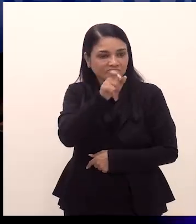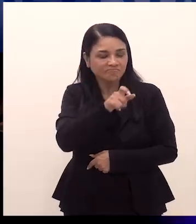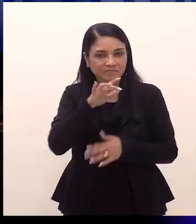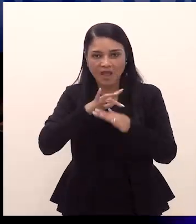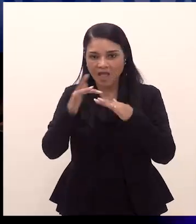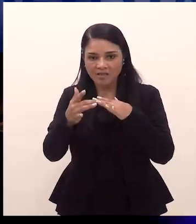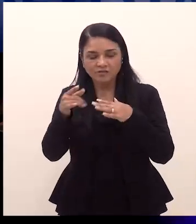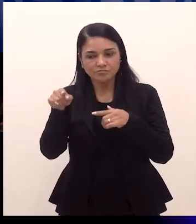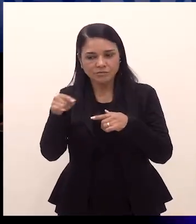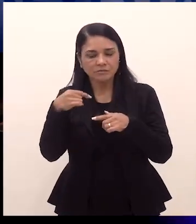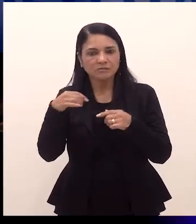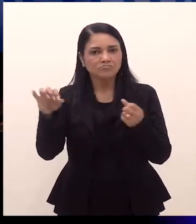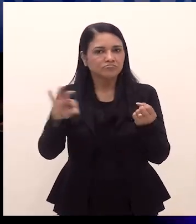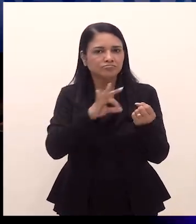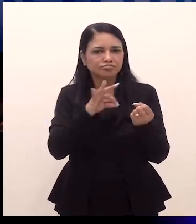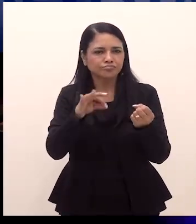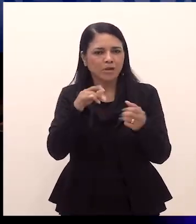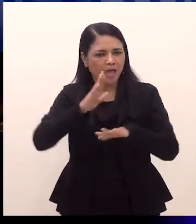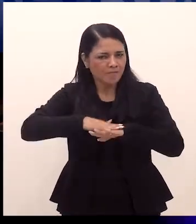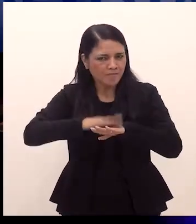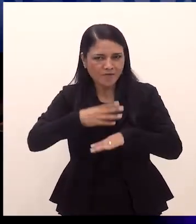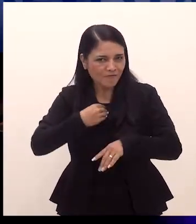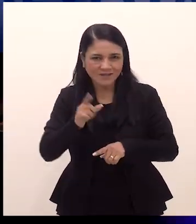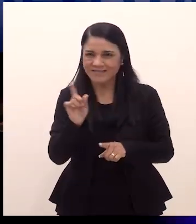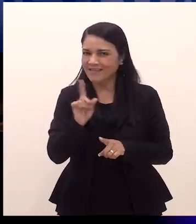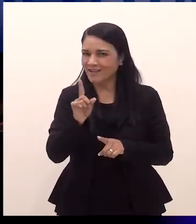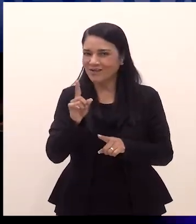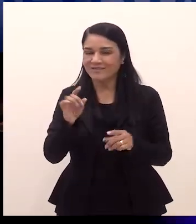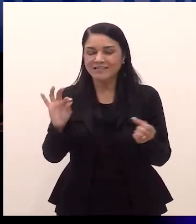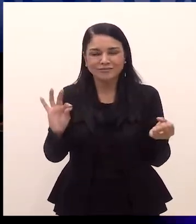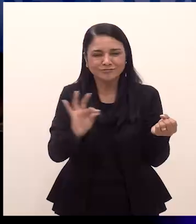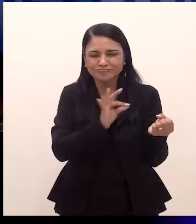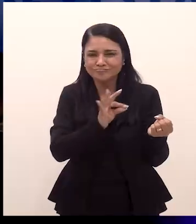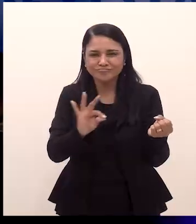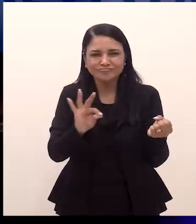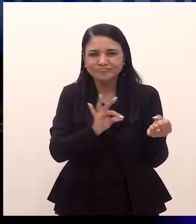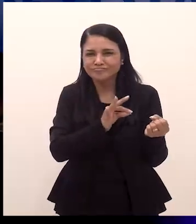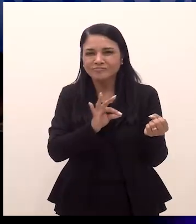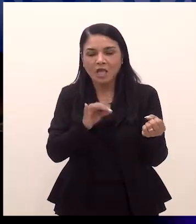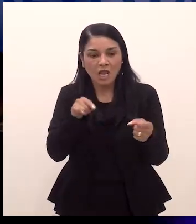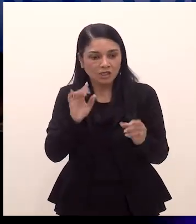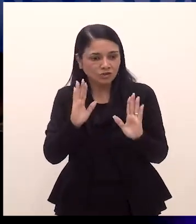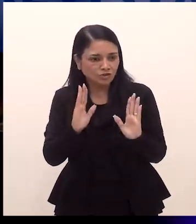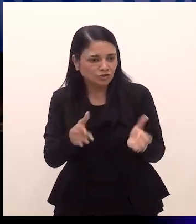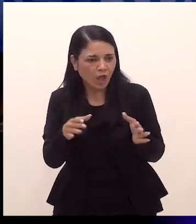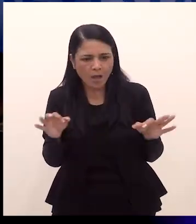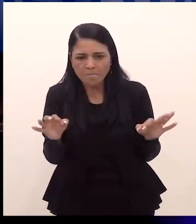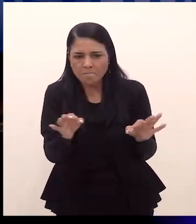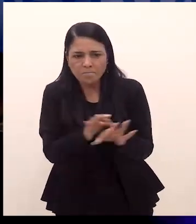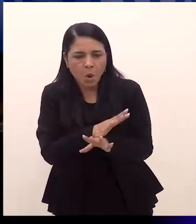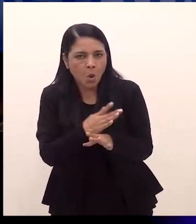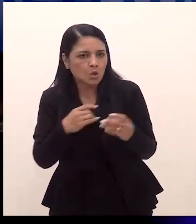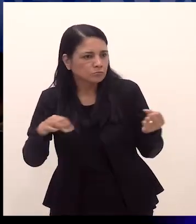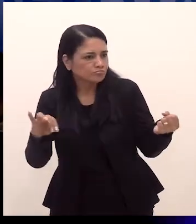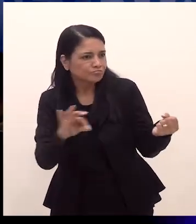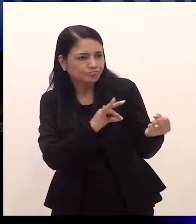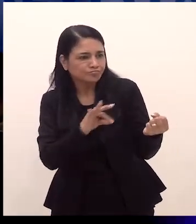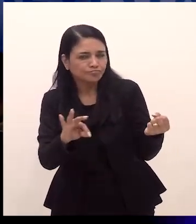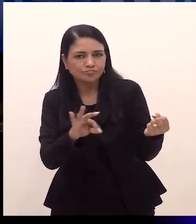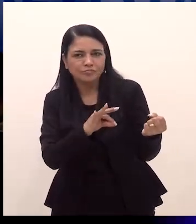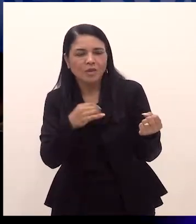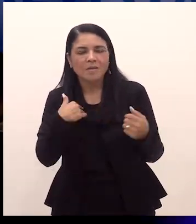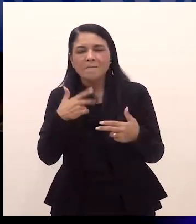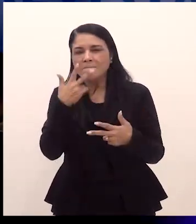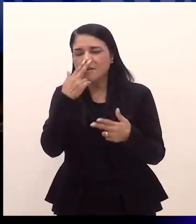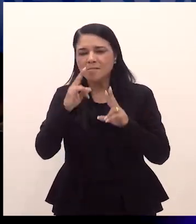ela que estava tocando mesmo. E era uma música que estava tocando por trás. Não foi uma intenção minha, mas... Nossa, mas ela já está tocando tão